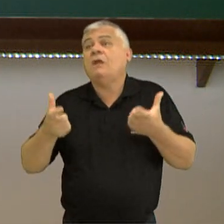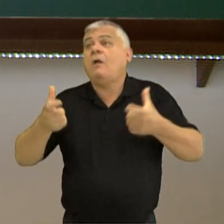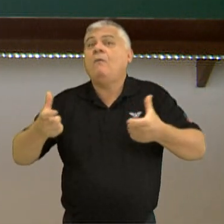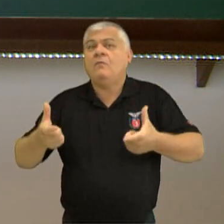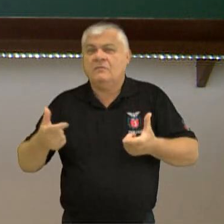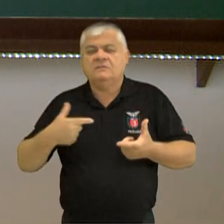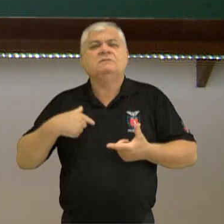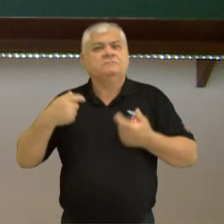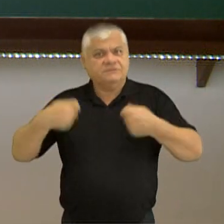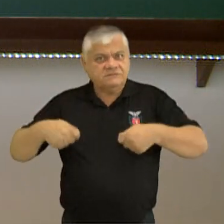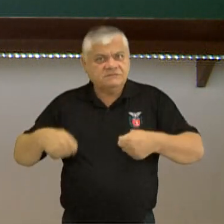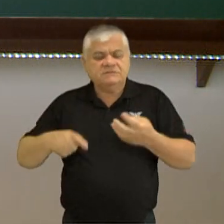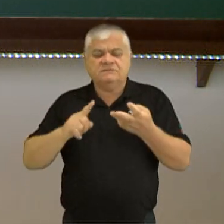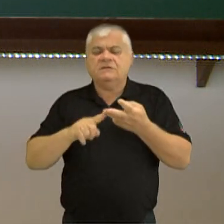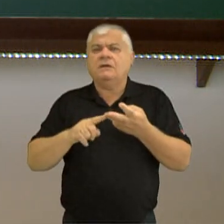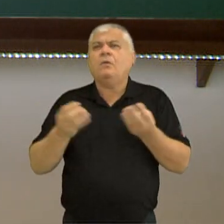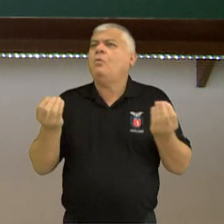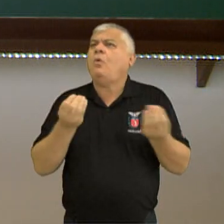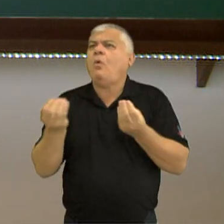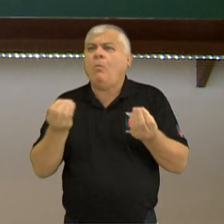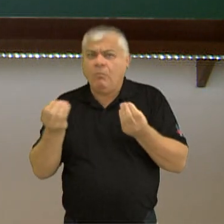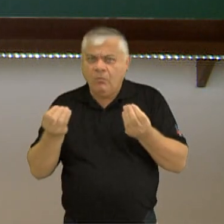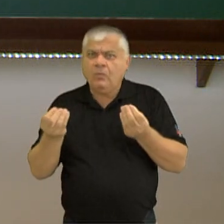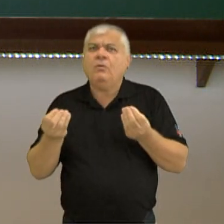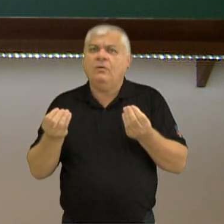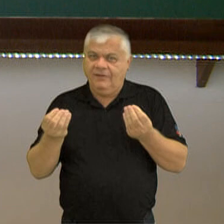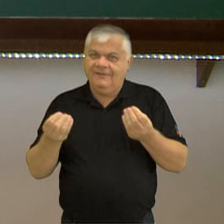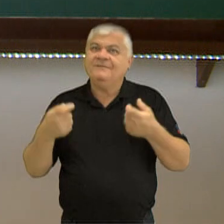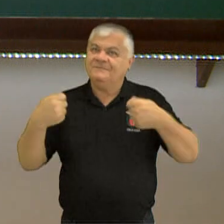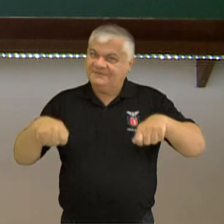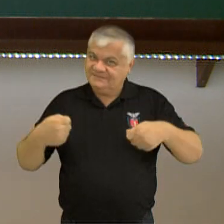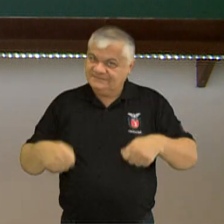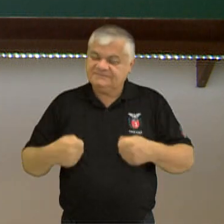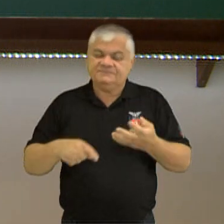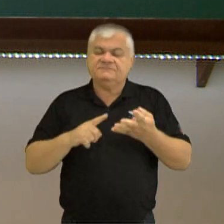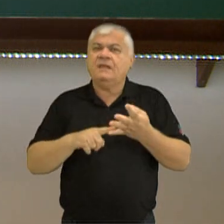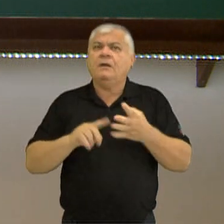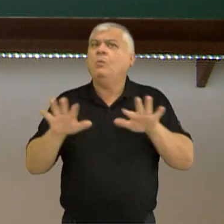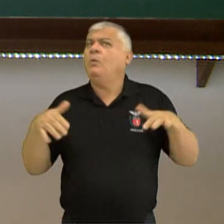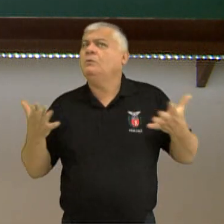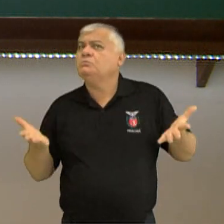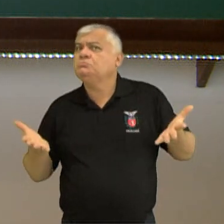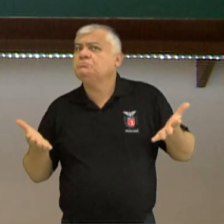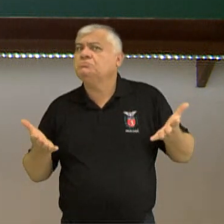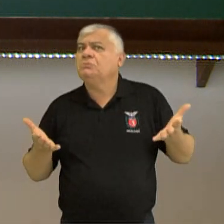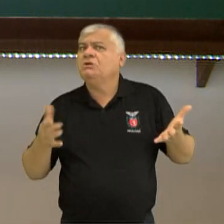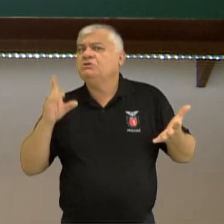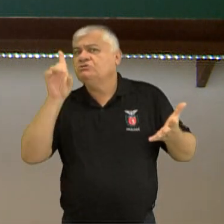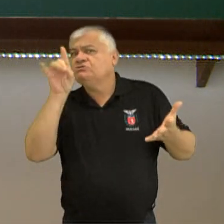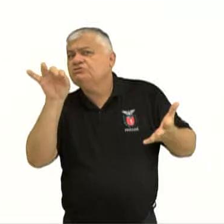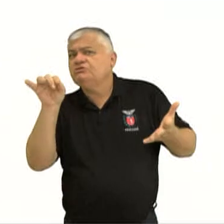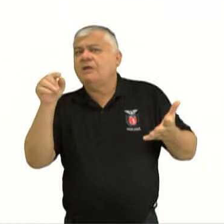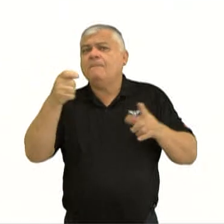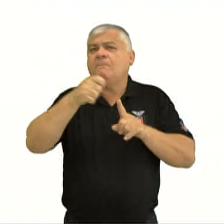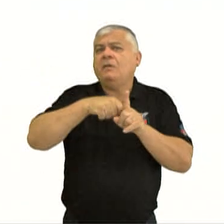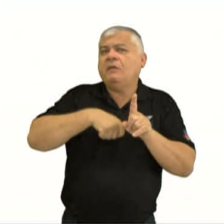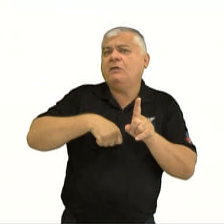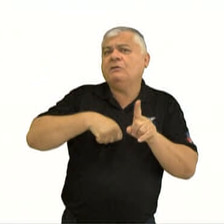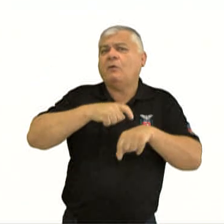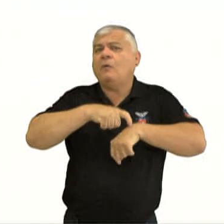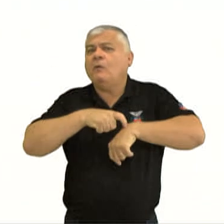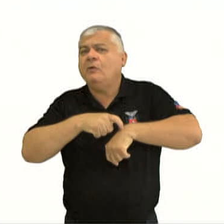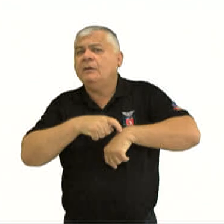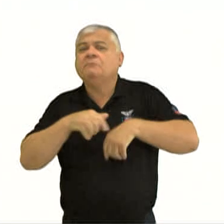aconteceu, como, de que maneira, quando, tempo, né? Que dia, mês, hora,